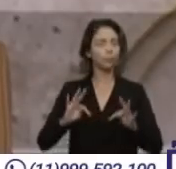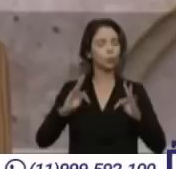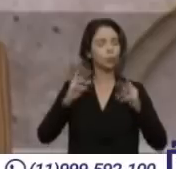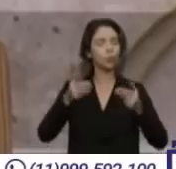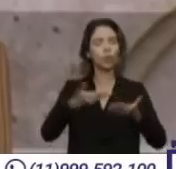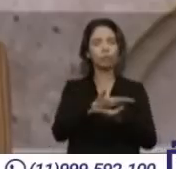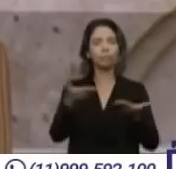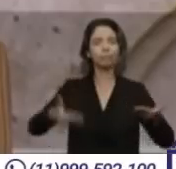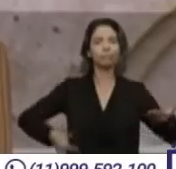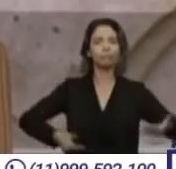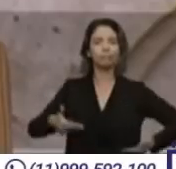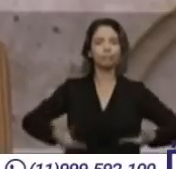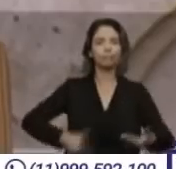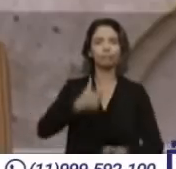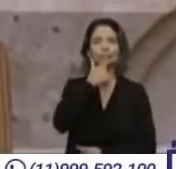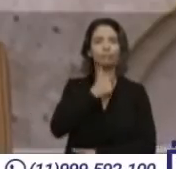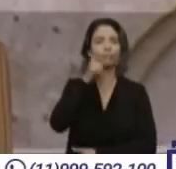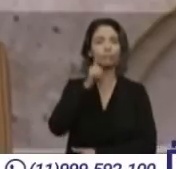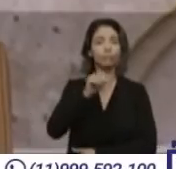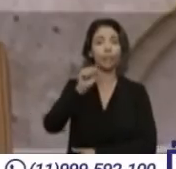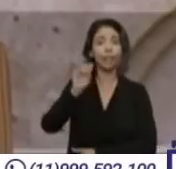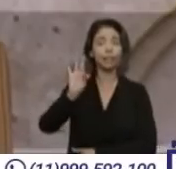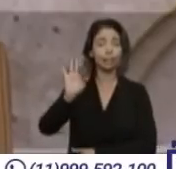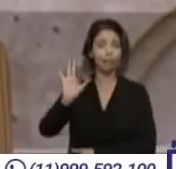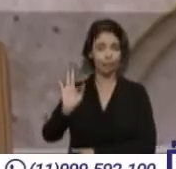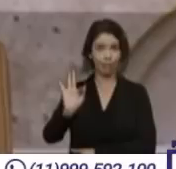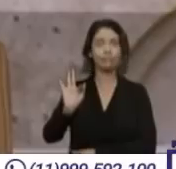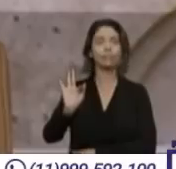Servidoras e servidores do Supremo Tribunal Federal,